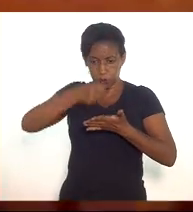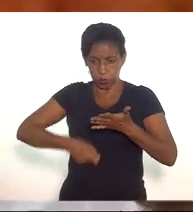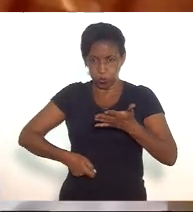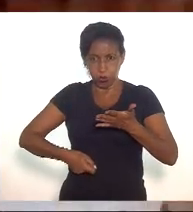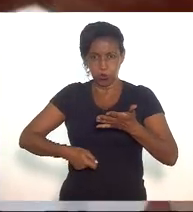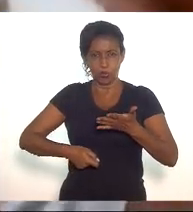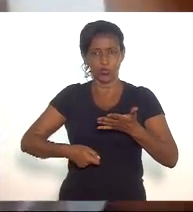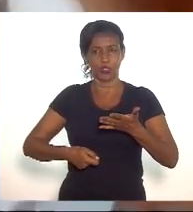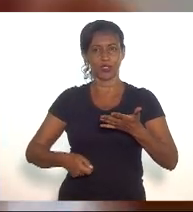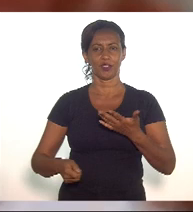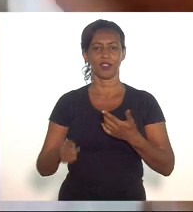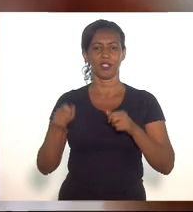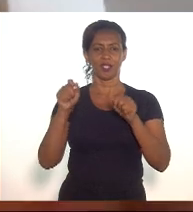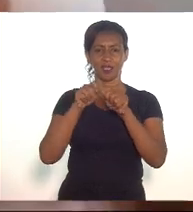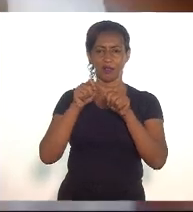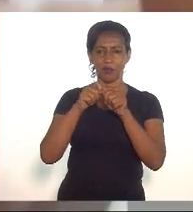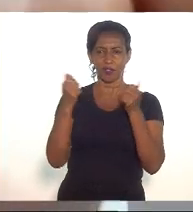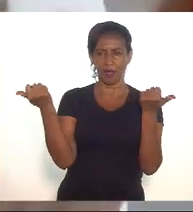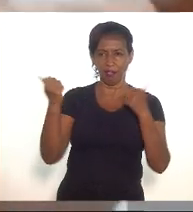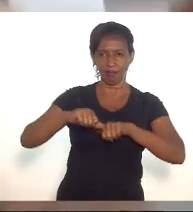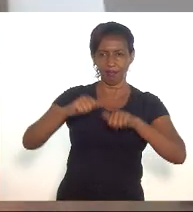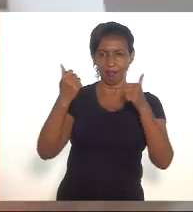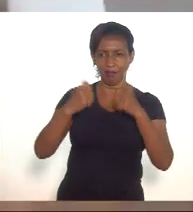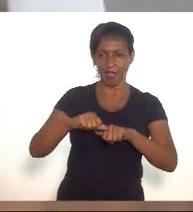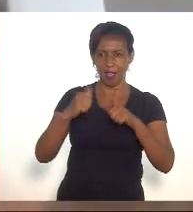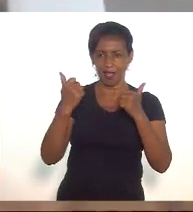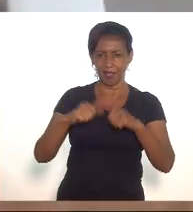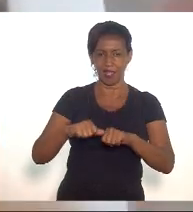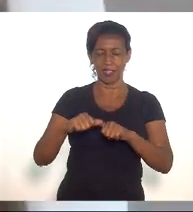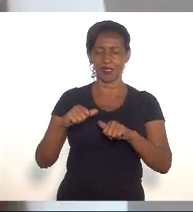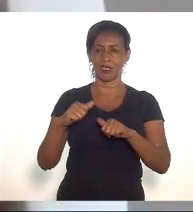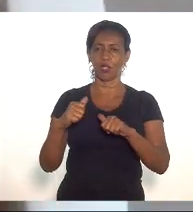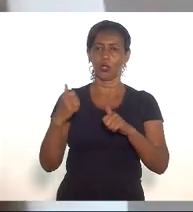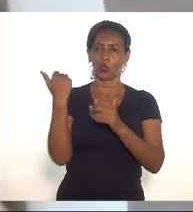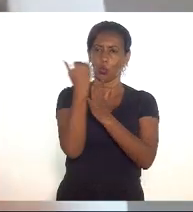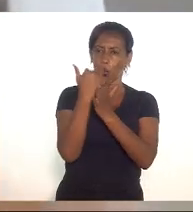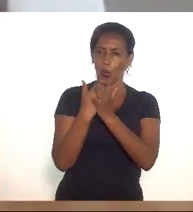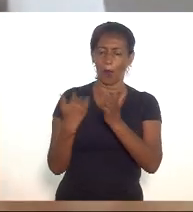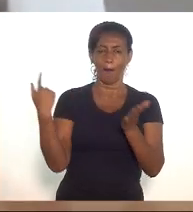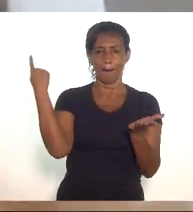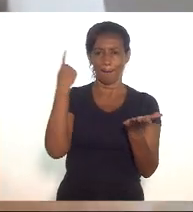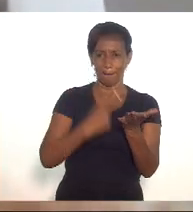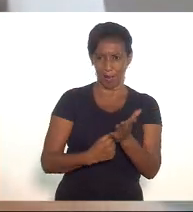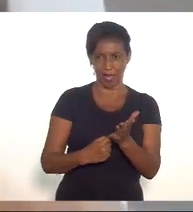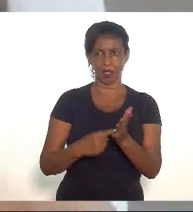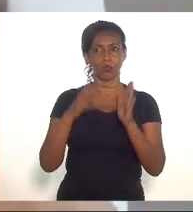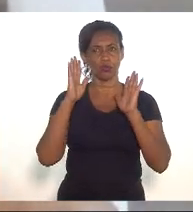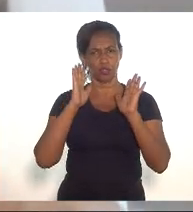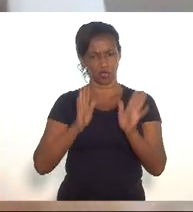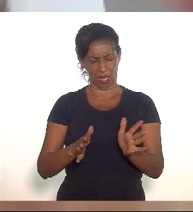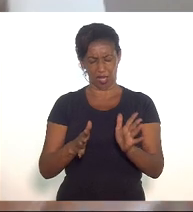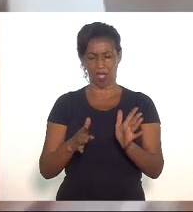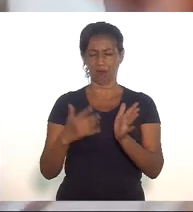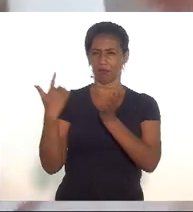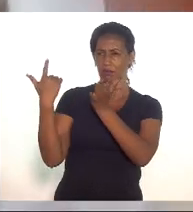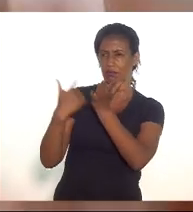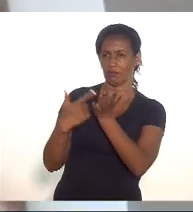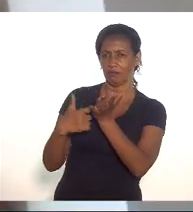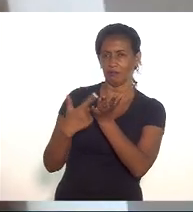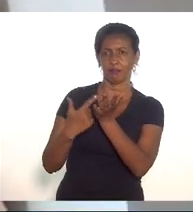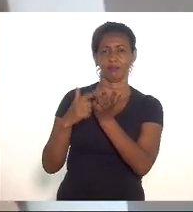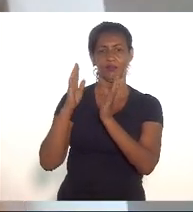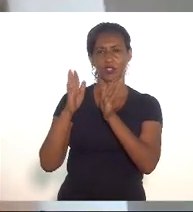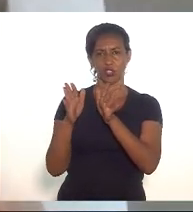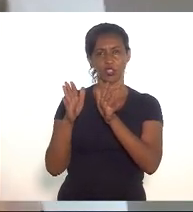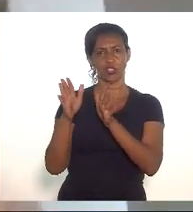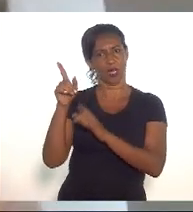monitorar e fazer uma análise deste programa Pacto. Isso já está acordado